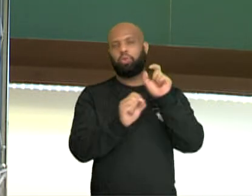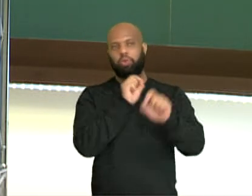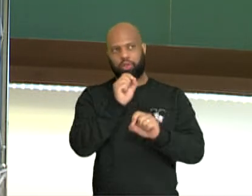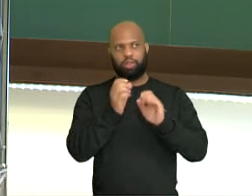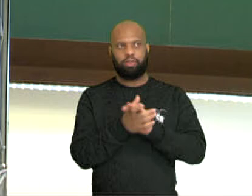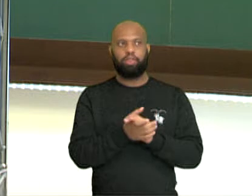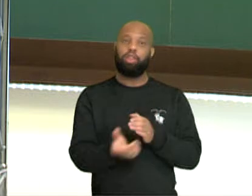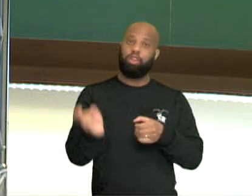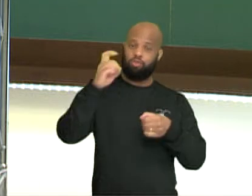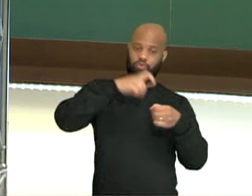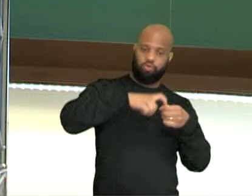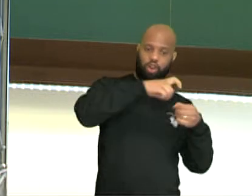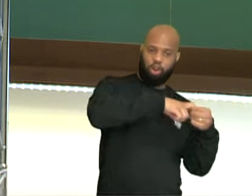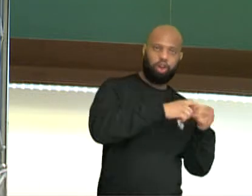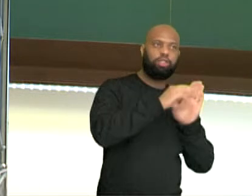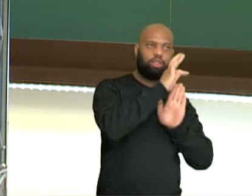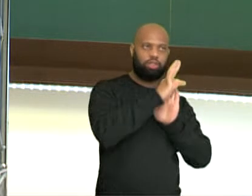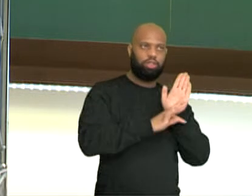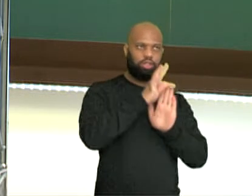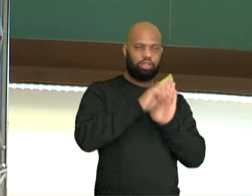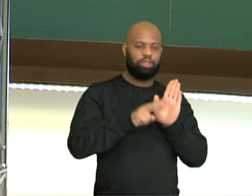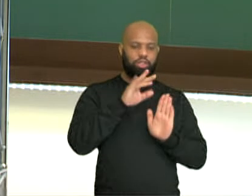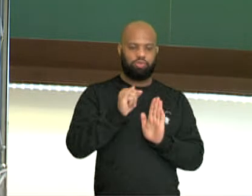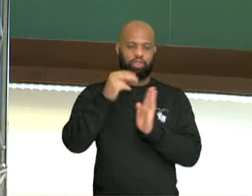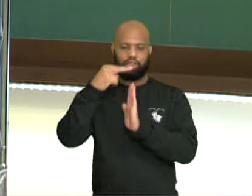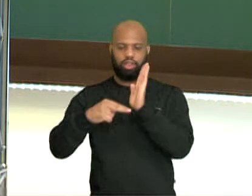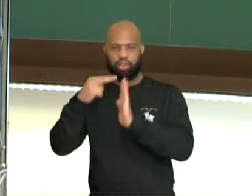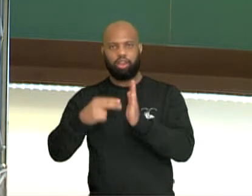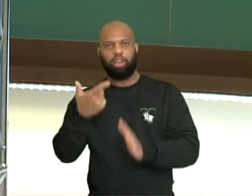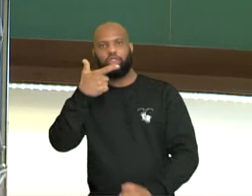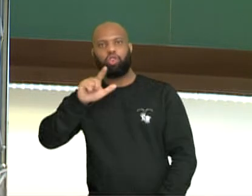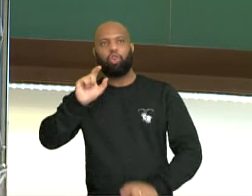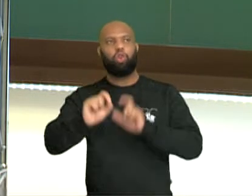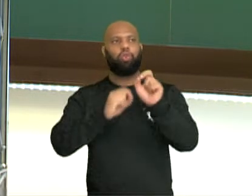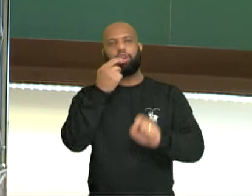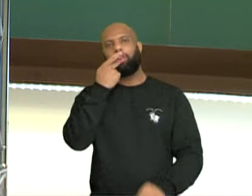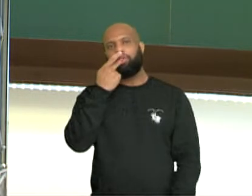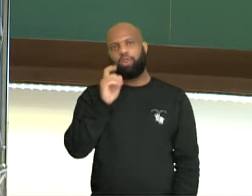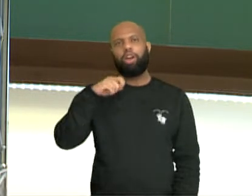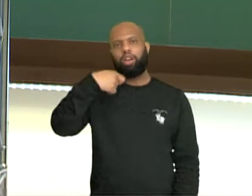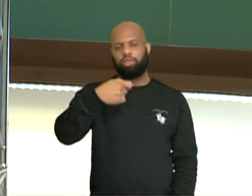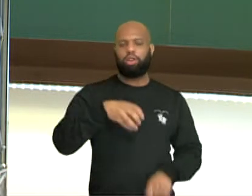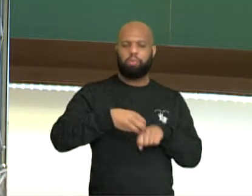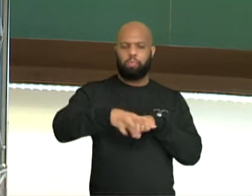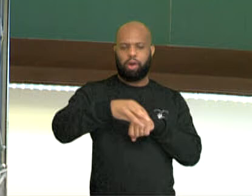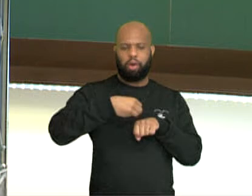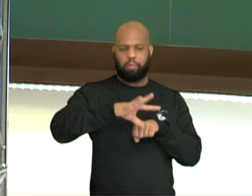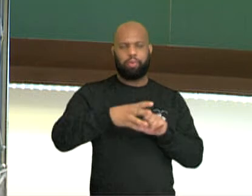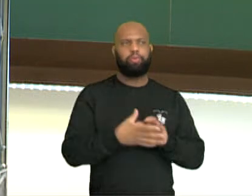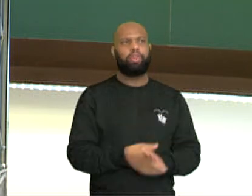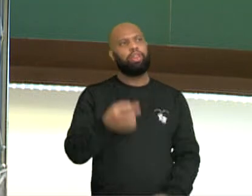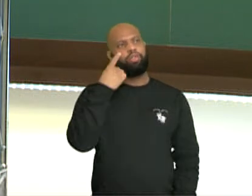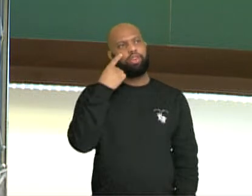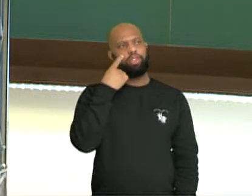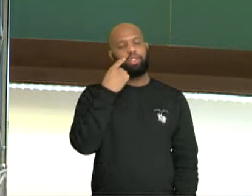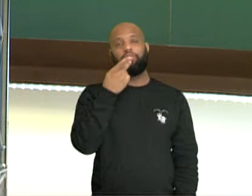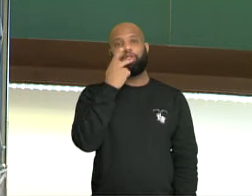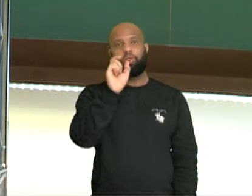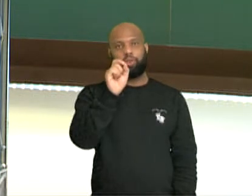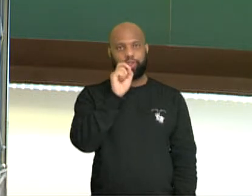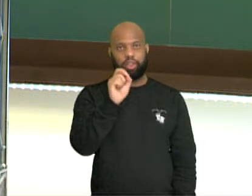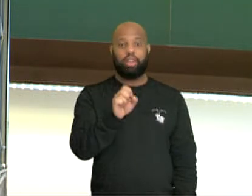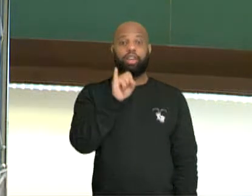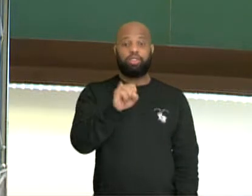dou é voltar aqui no texto para reler o que ele fala de sugestões, né? Então, olha aqui, ó. Ele diz que